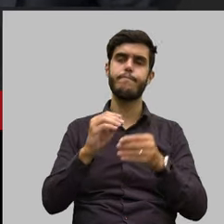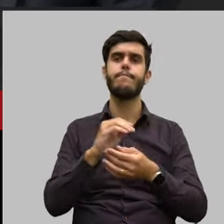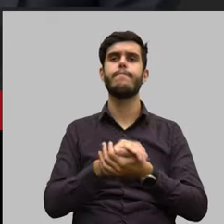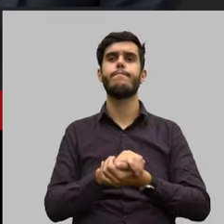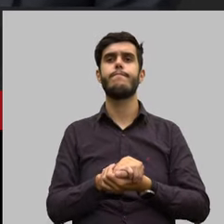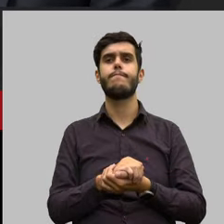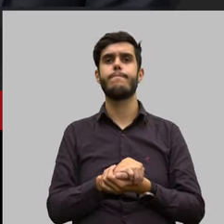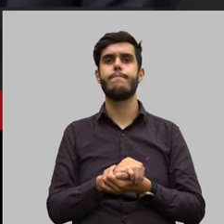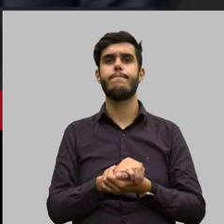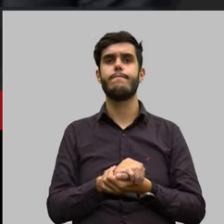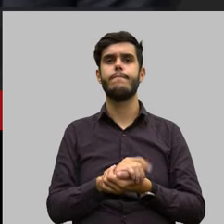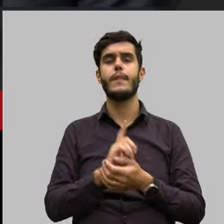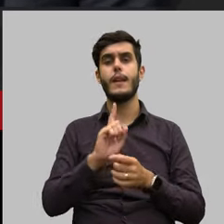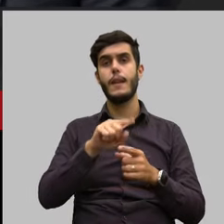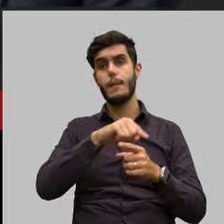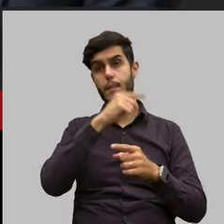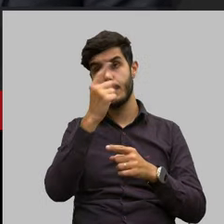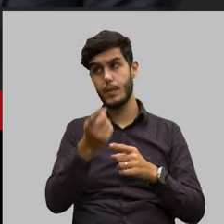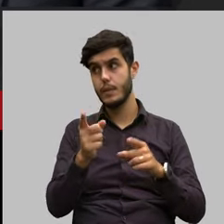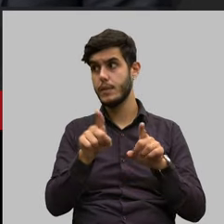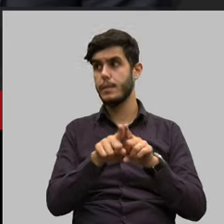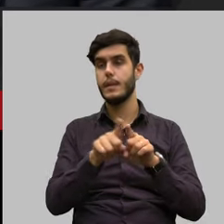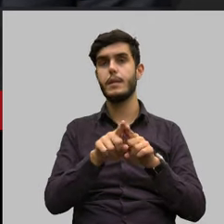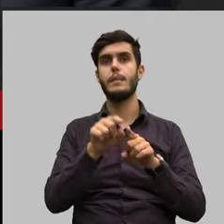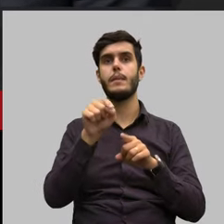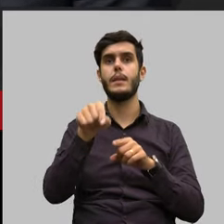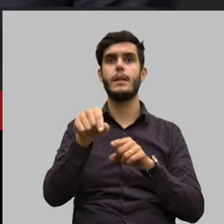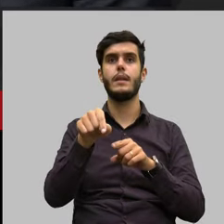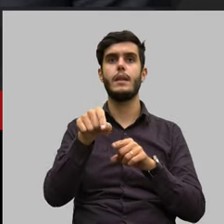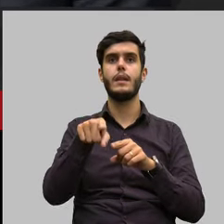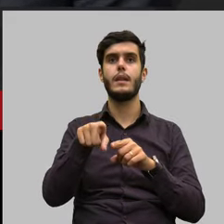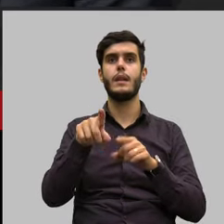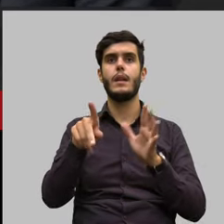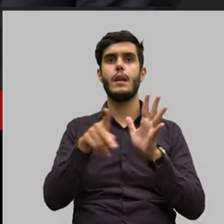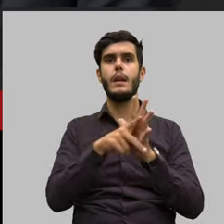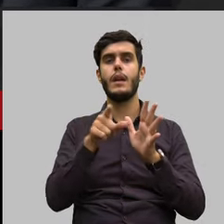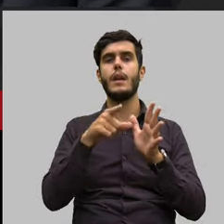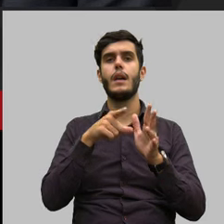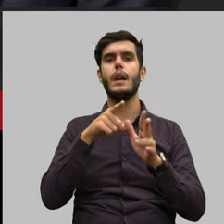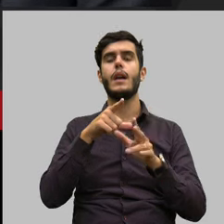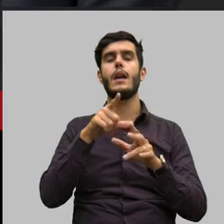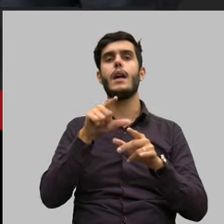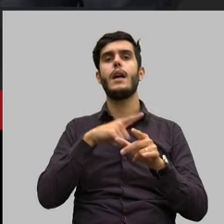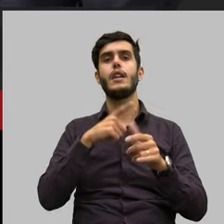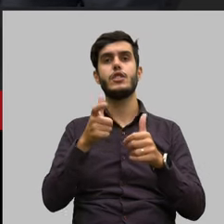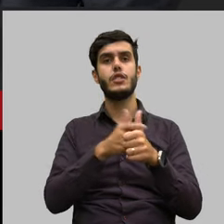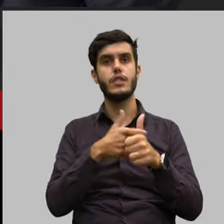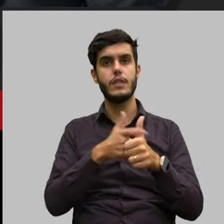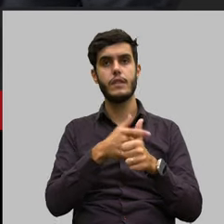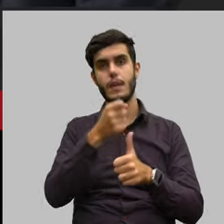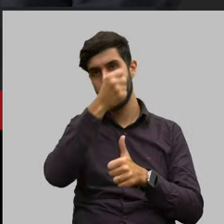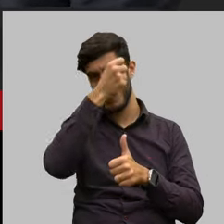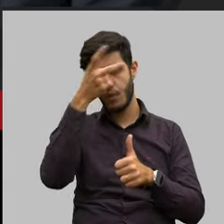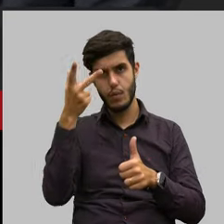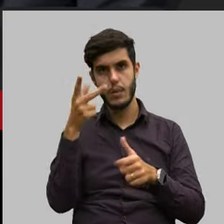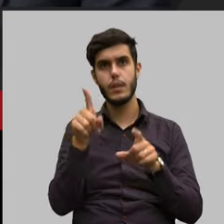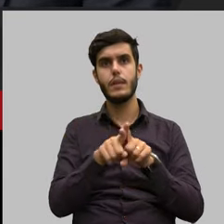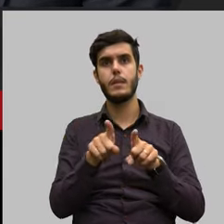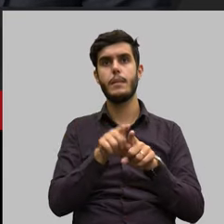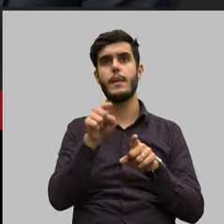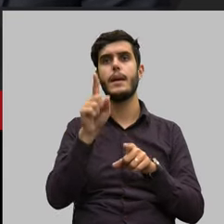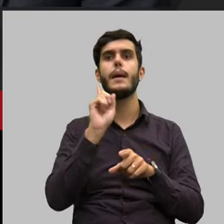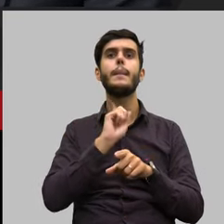índice da lrf a evolução da da do índice da dívida pública onde observamos que eh Minas